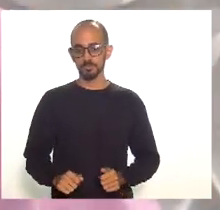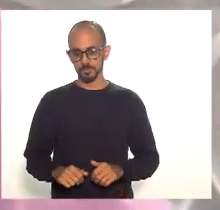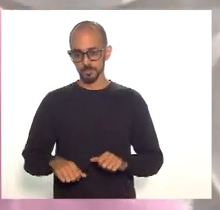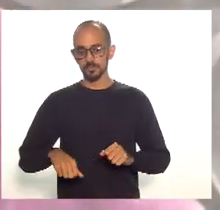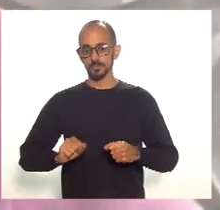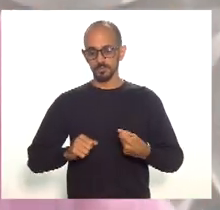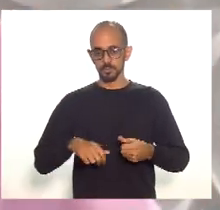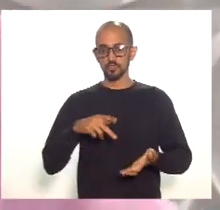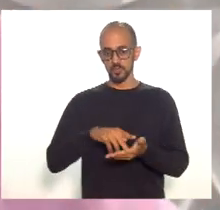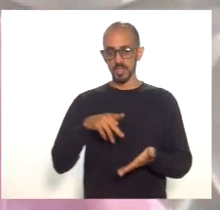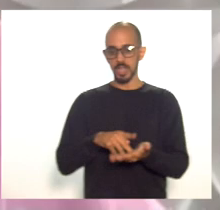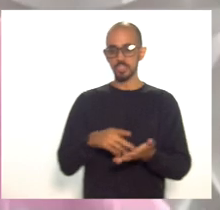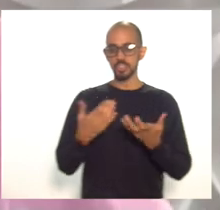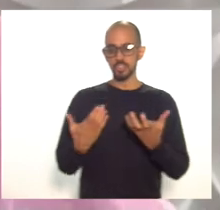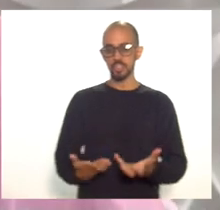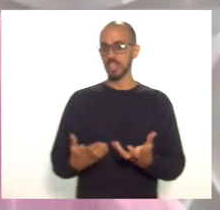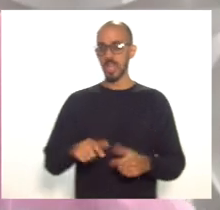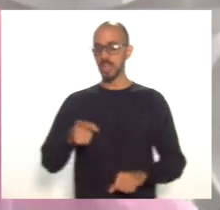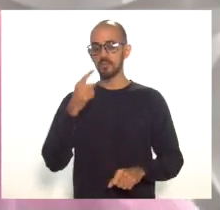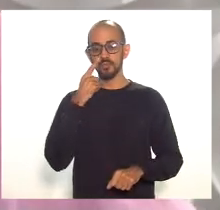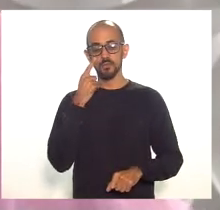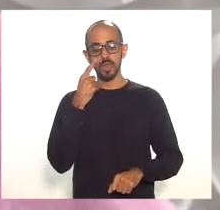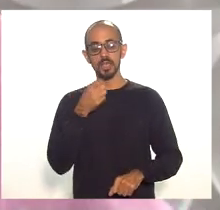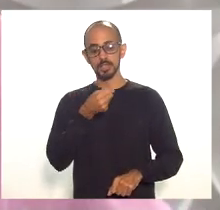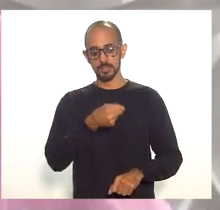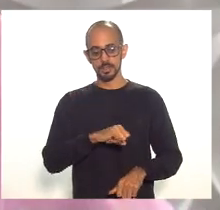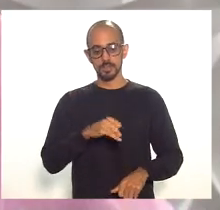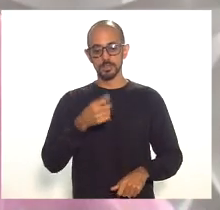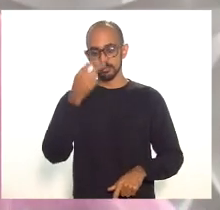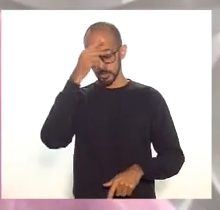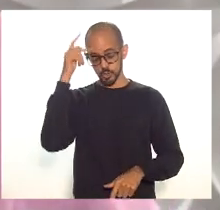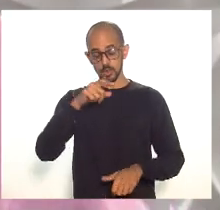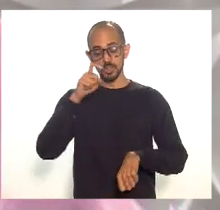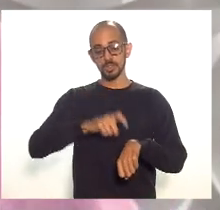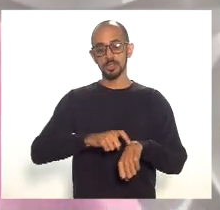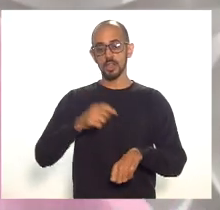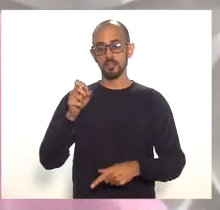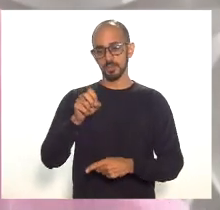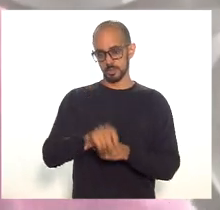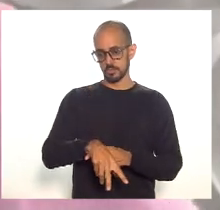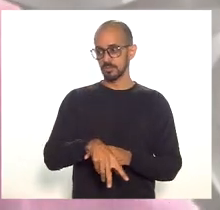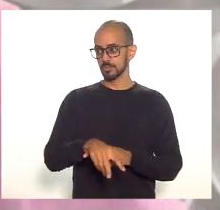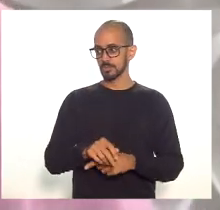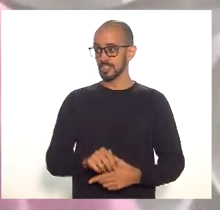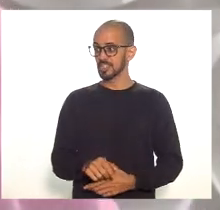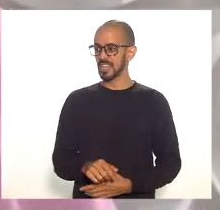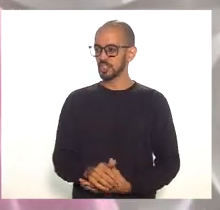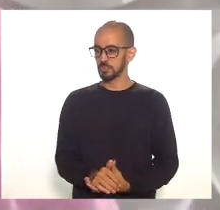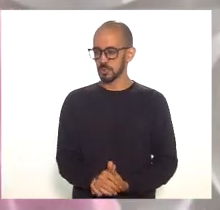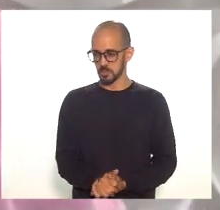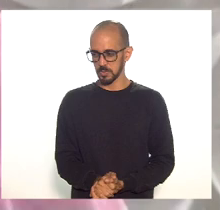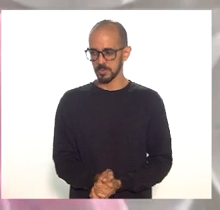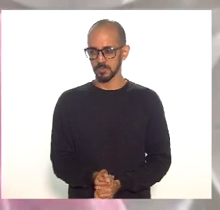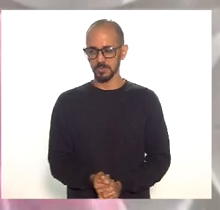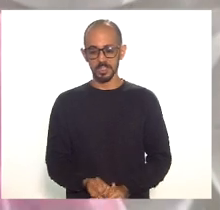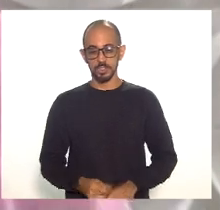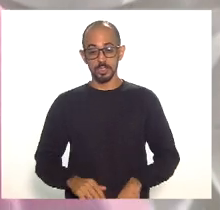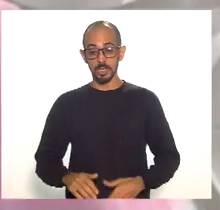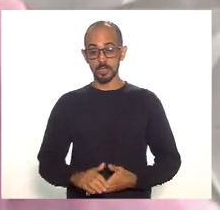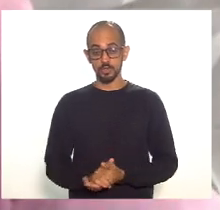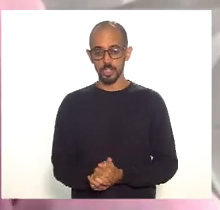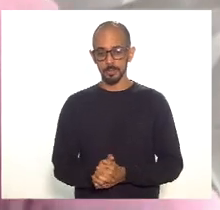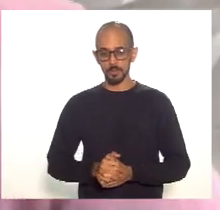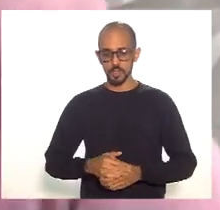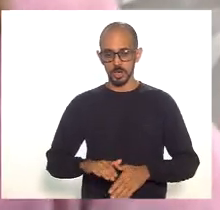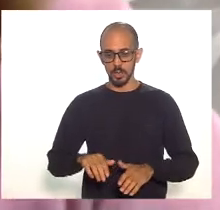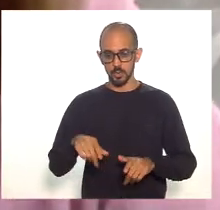espera verdadeiramente que essas pessoas sejam imediatamente convocadas. Também tratamos de questões como